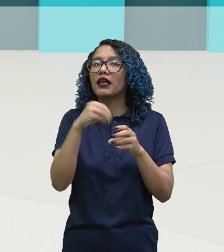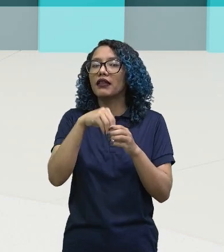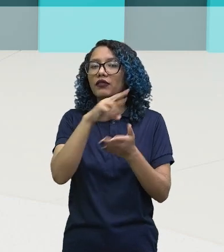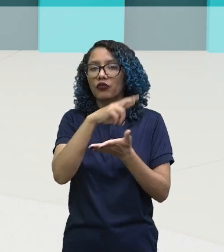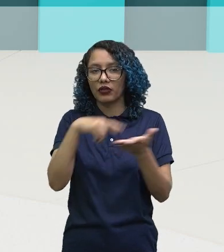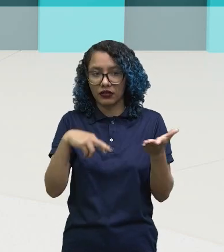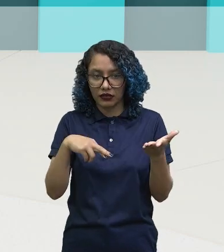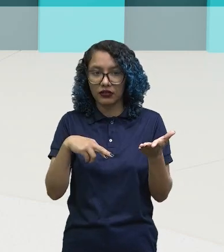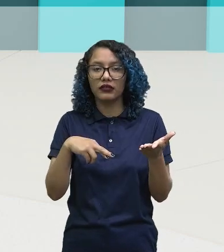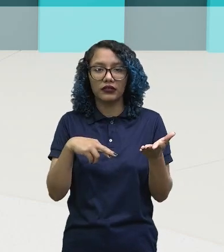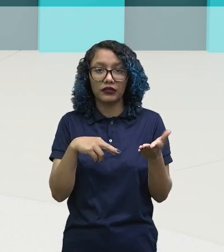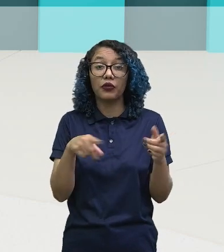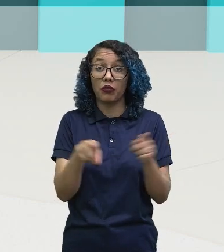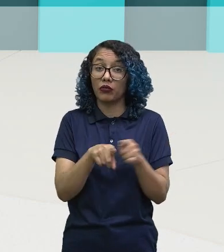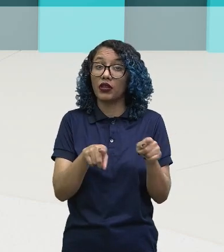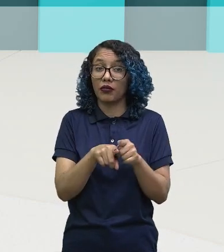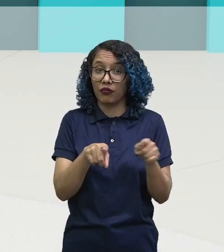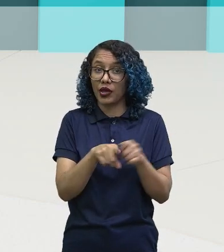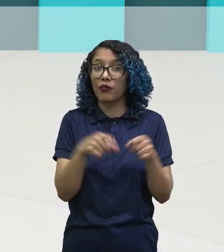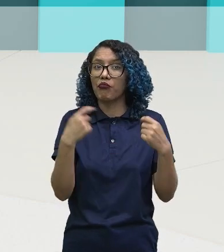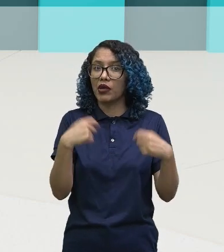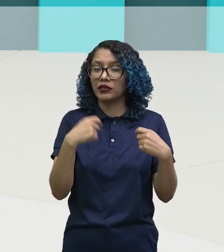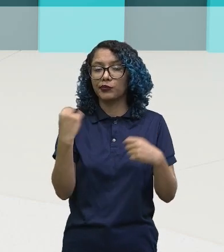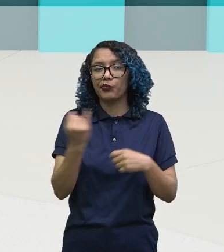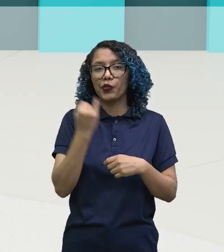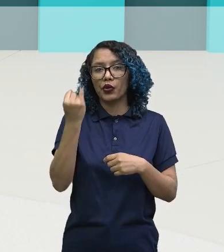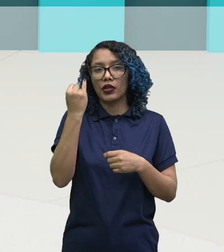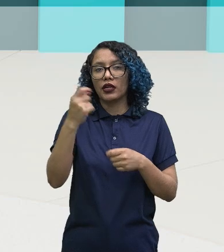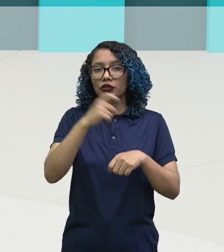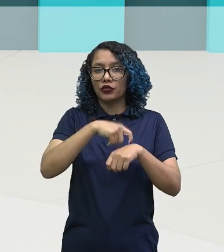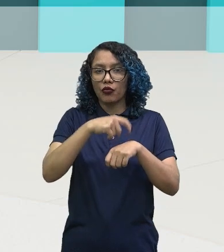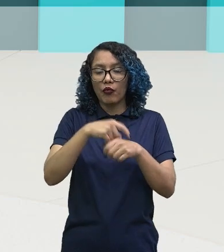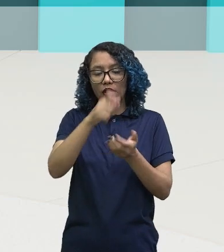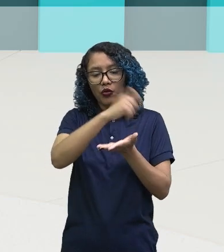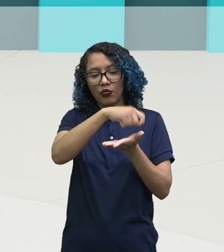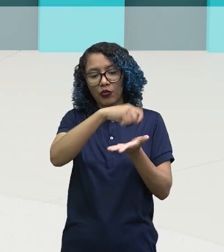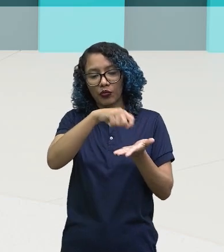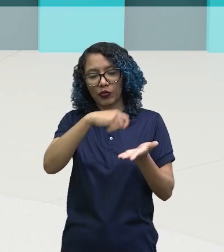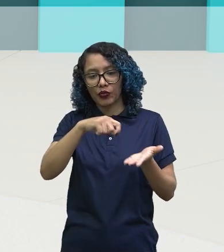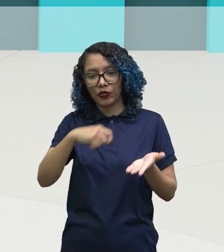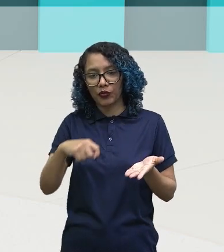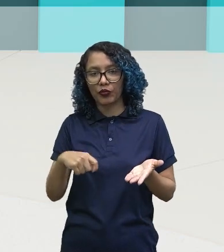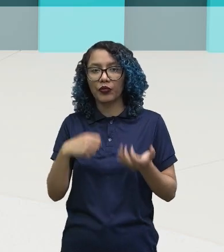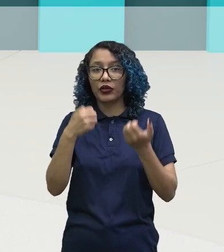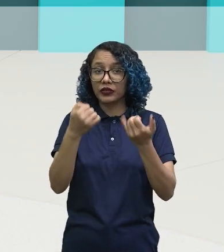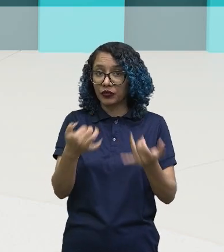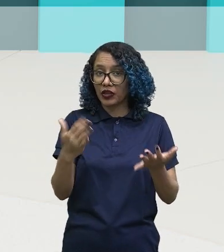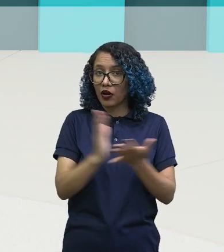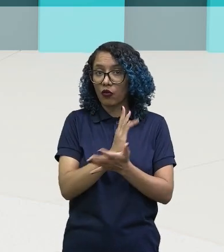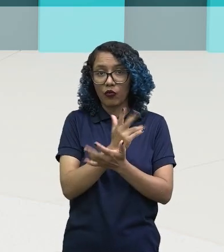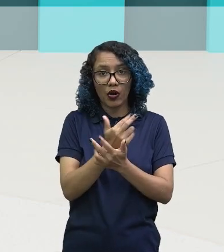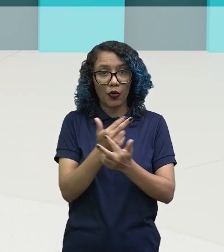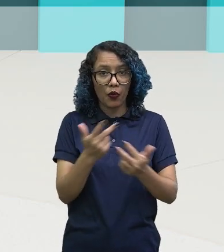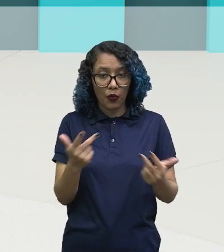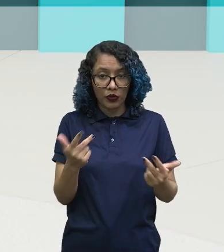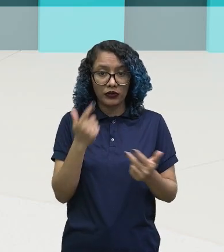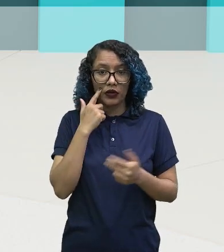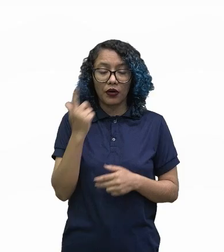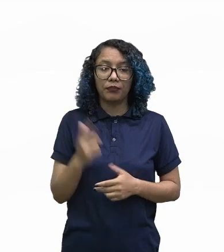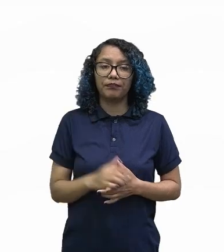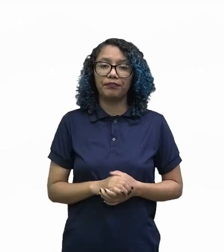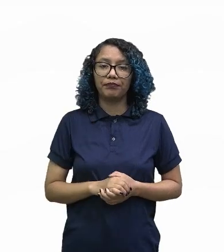fazem parte na hora em que nós estamos escrevendo para caracterizar determinadas situações. E eu quero que vocês acompanhem o texto